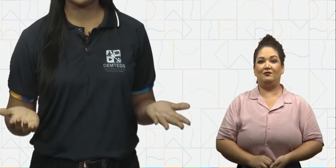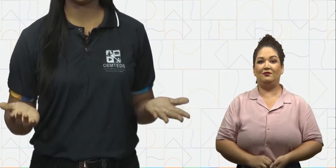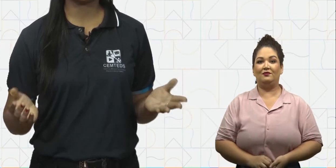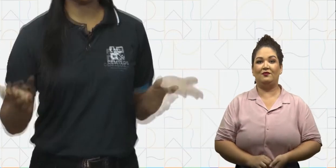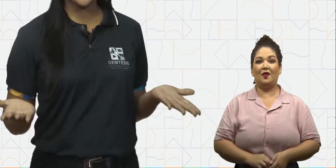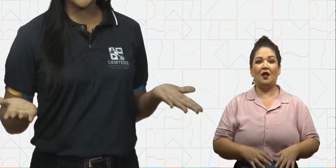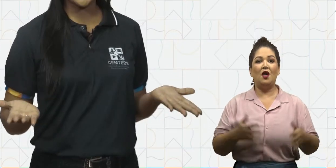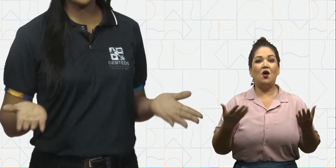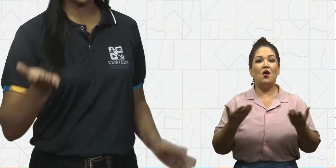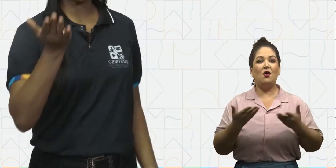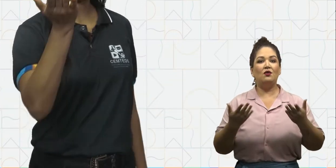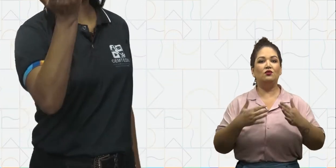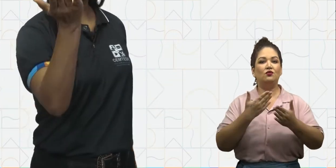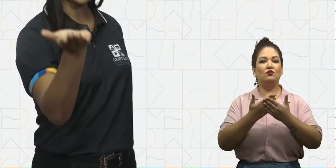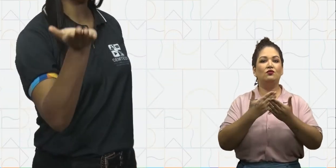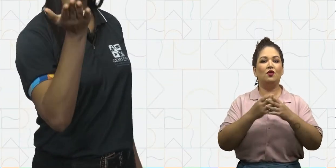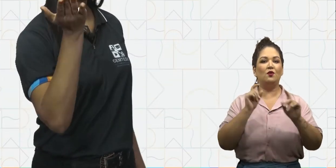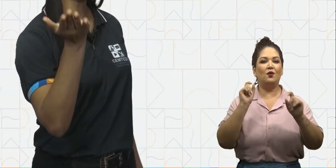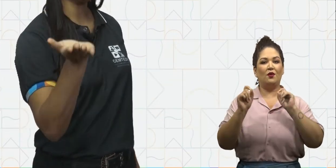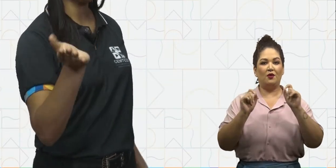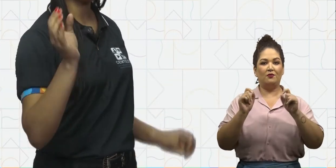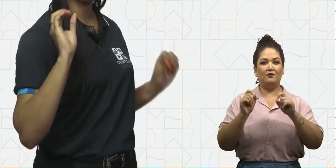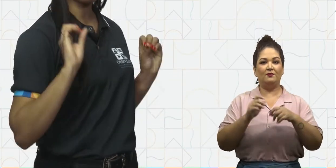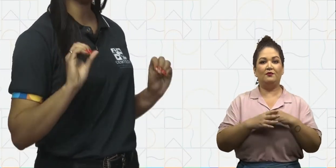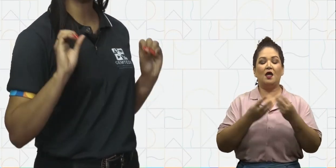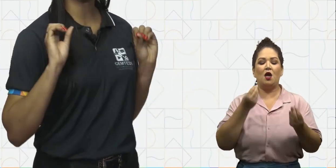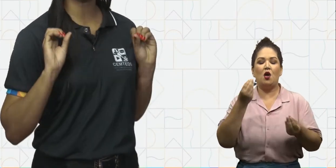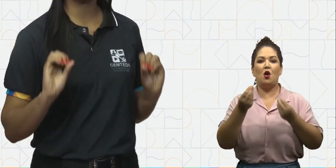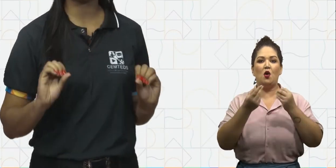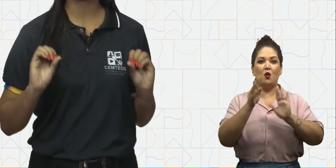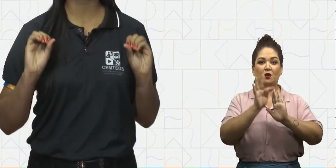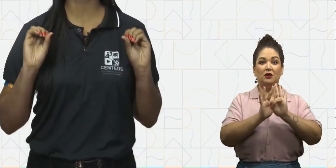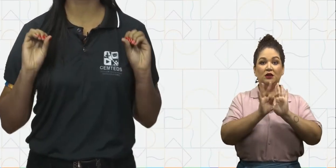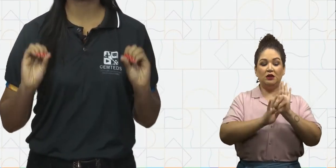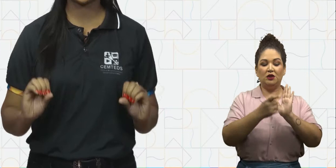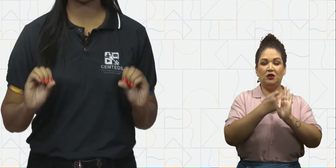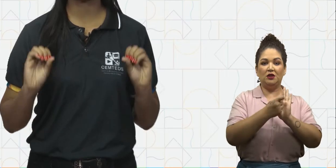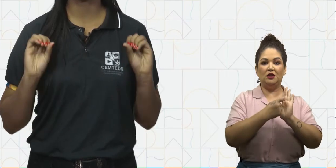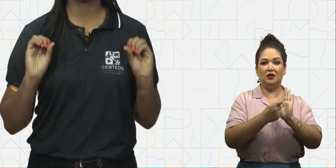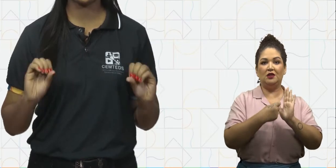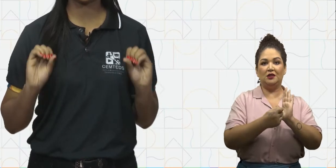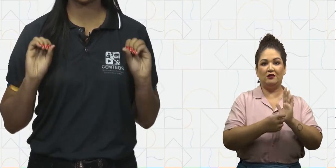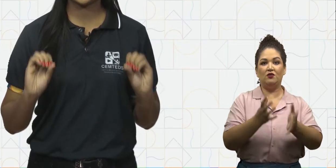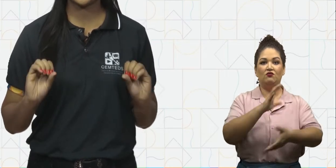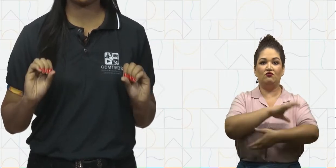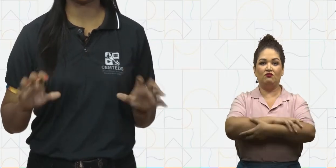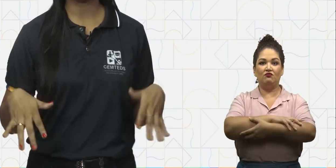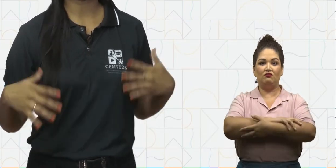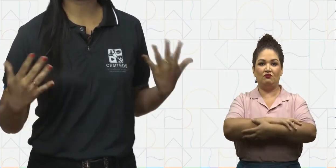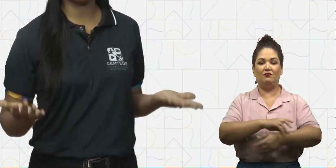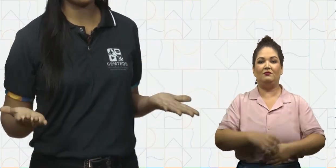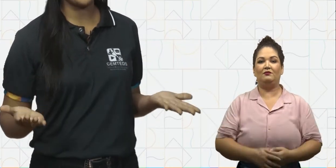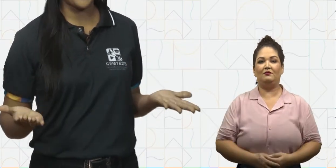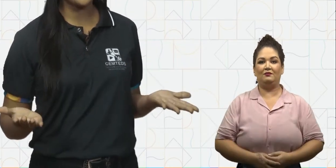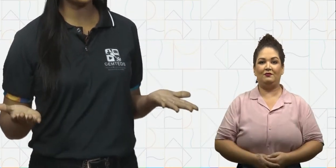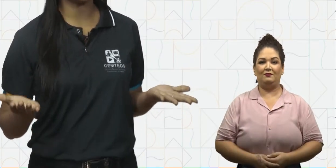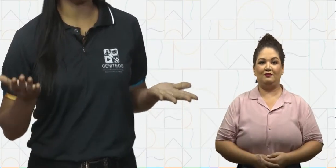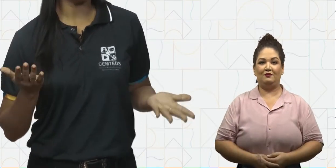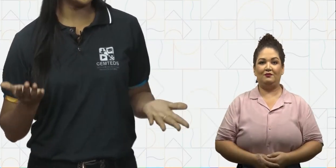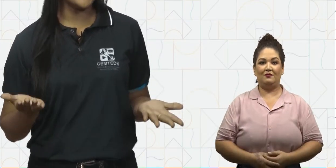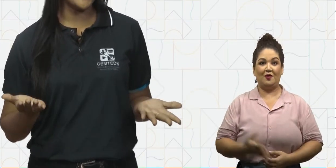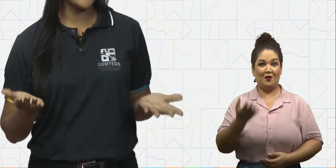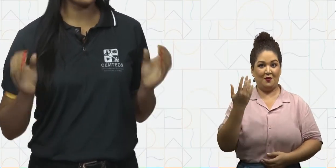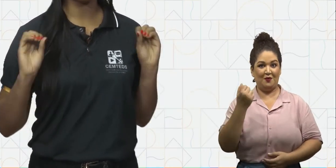da CEMED. Hoje você irá aprender como escrever um texto coletivo. Estão